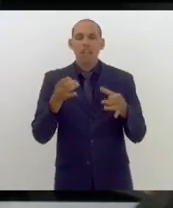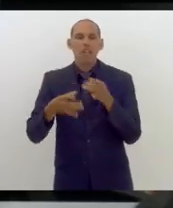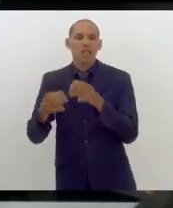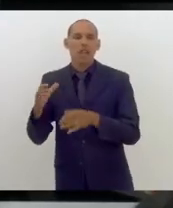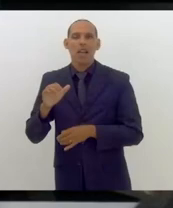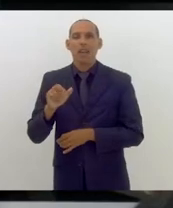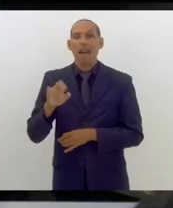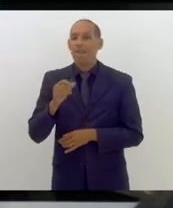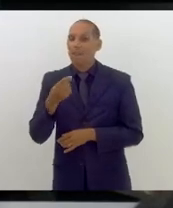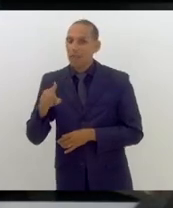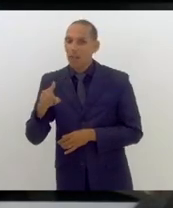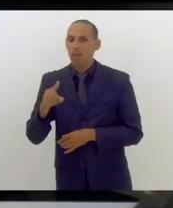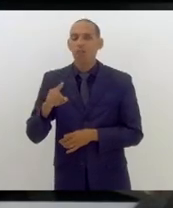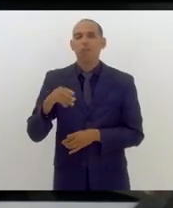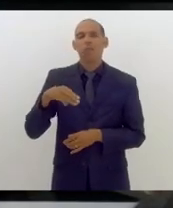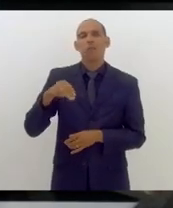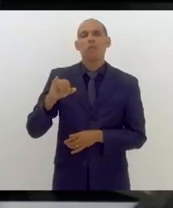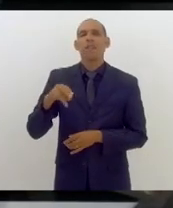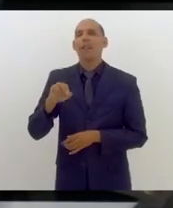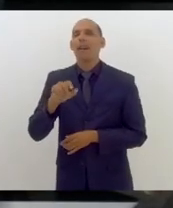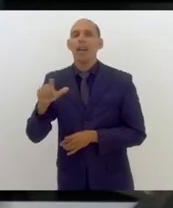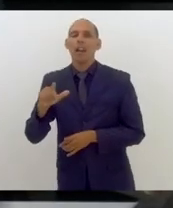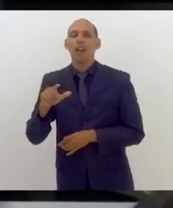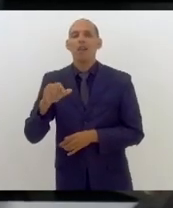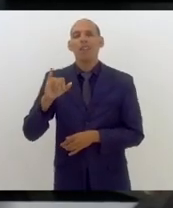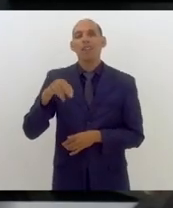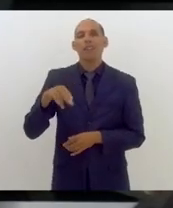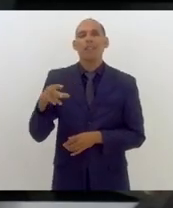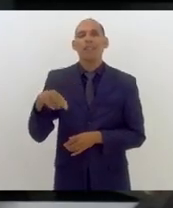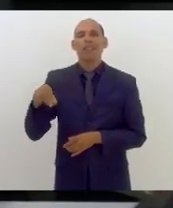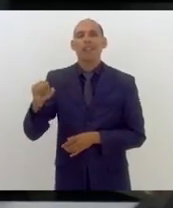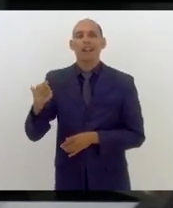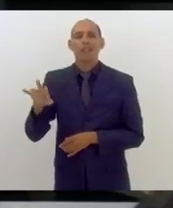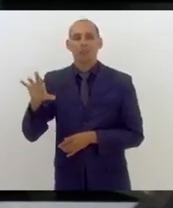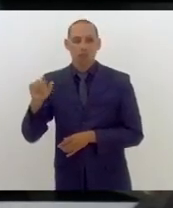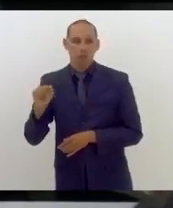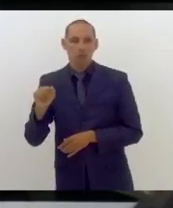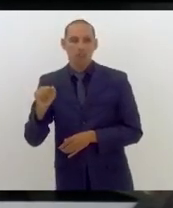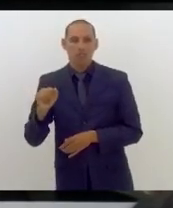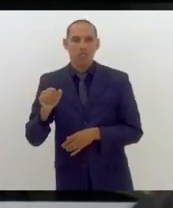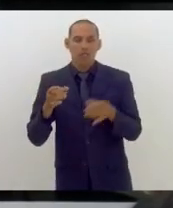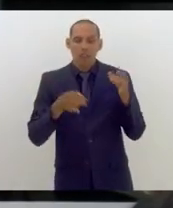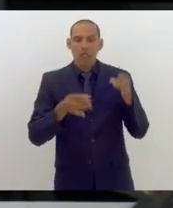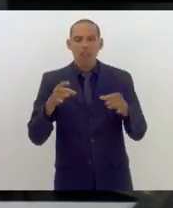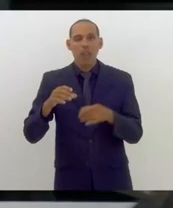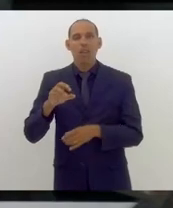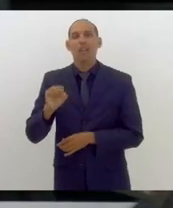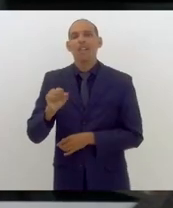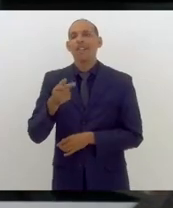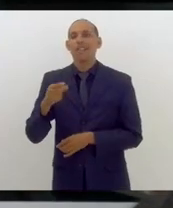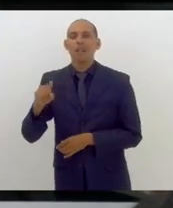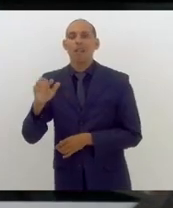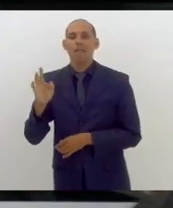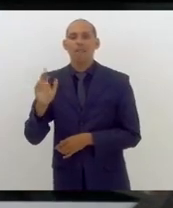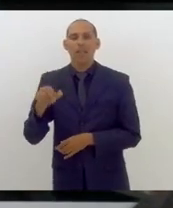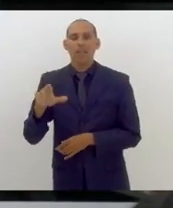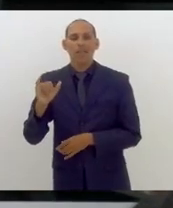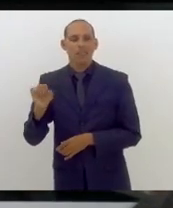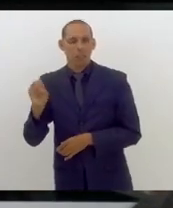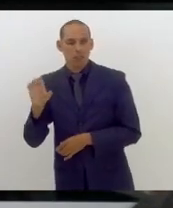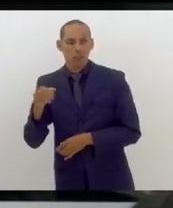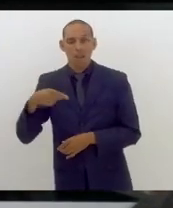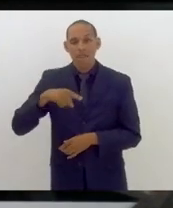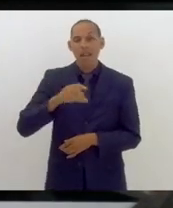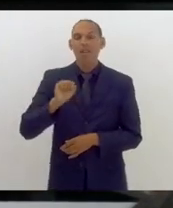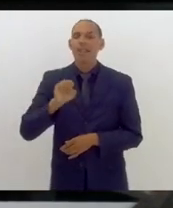carvão mineral In Natura descartável dentro do Rio São Francisco que vai para onde Dentro da bait Sepetiba como se não bastasse o porto Sudeste